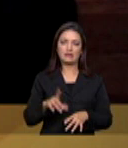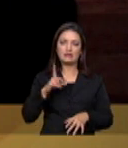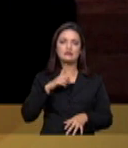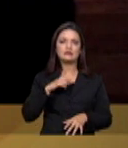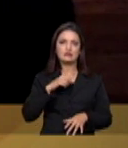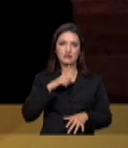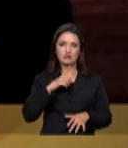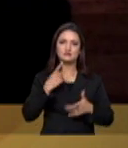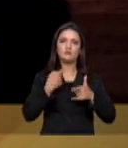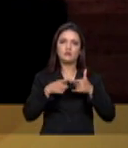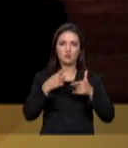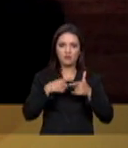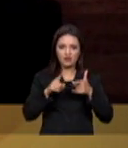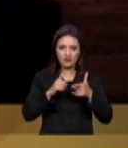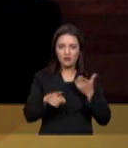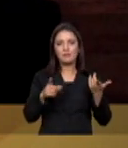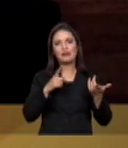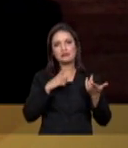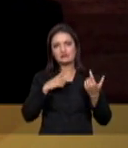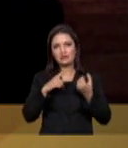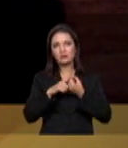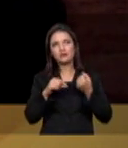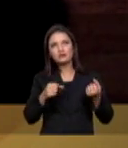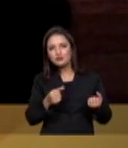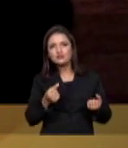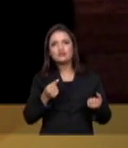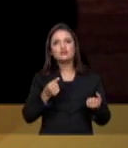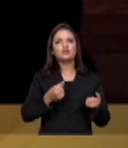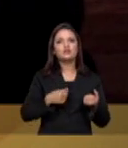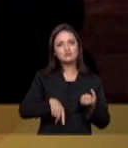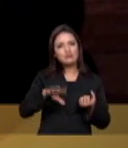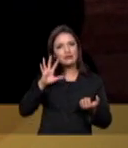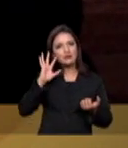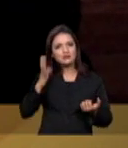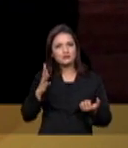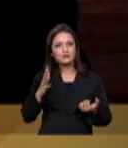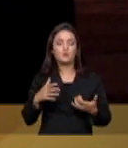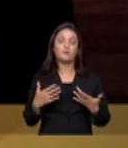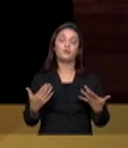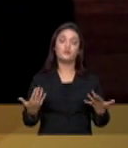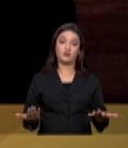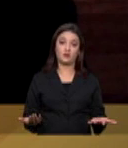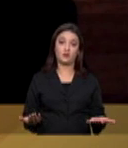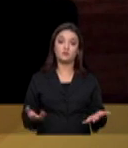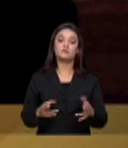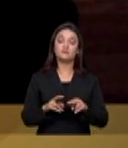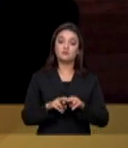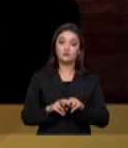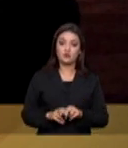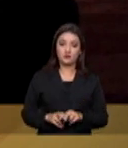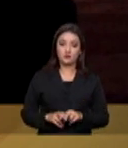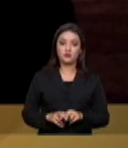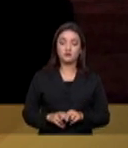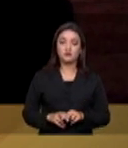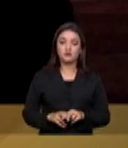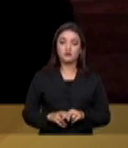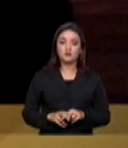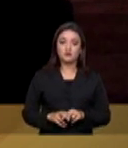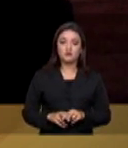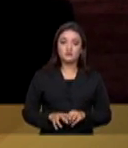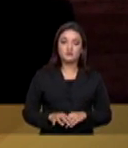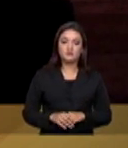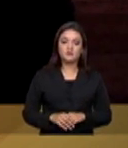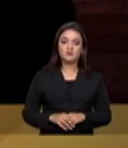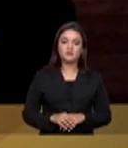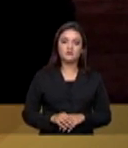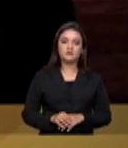o problema interpretativo colocava debate diretrizes entenda ser preciso